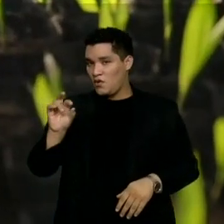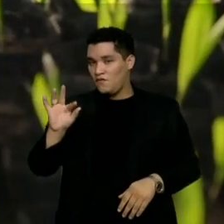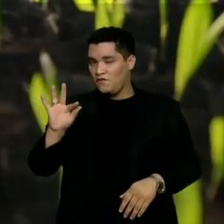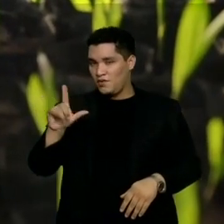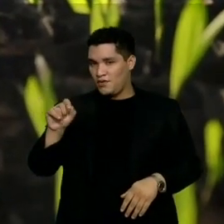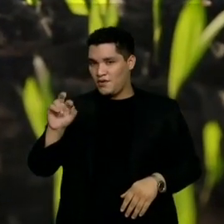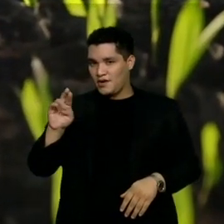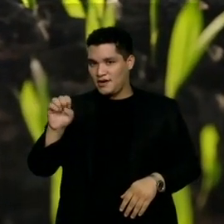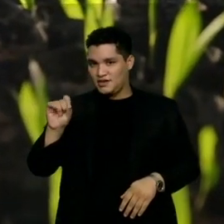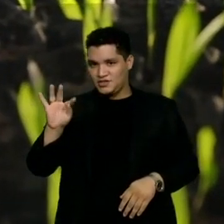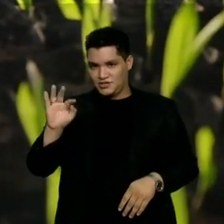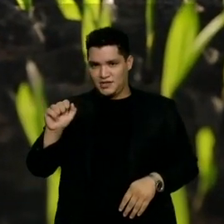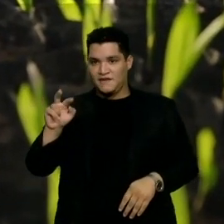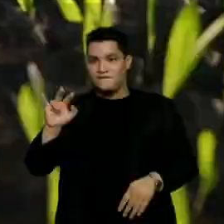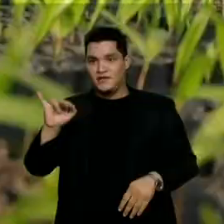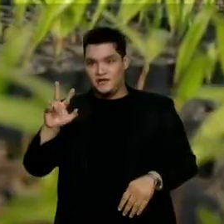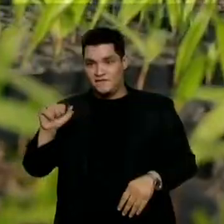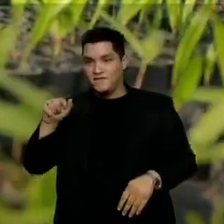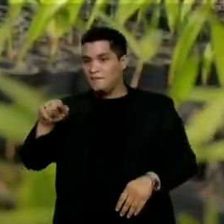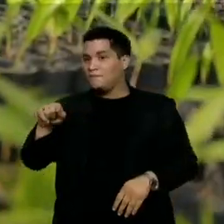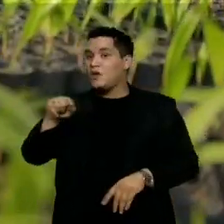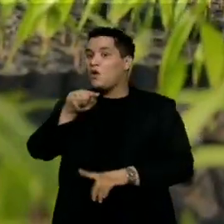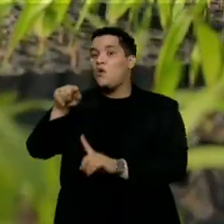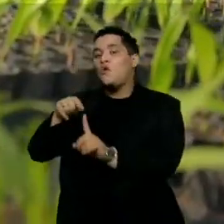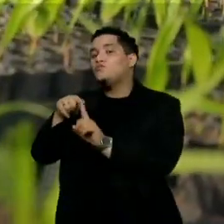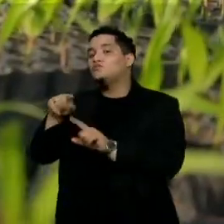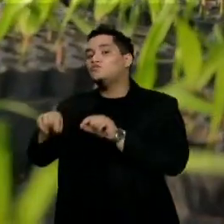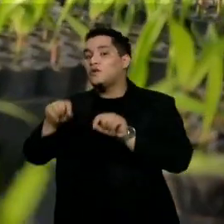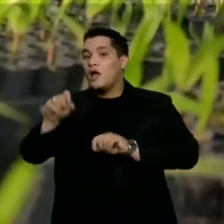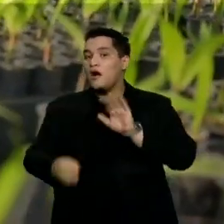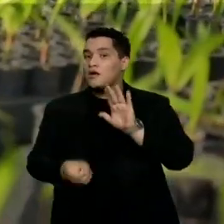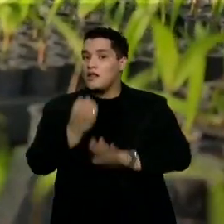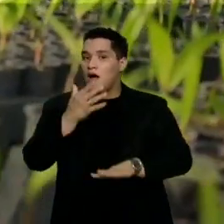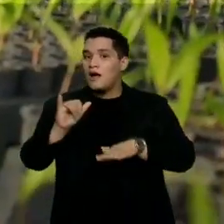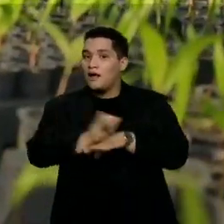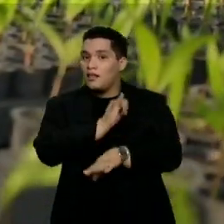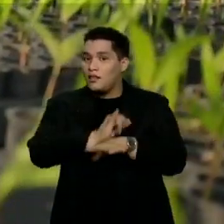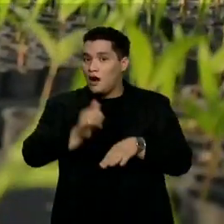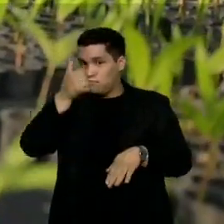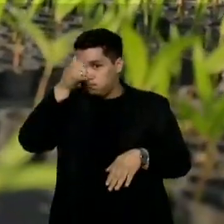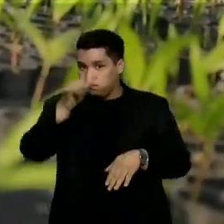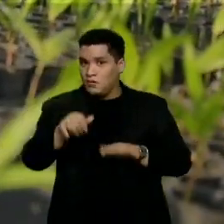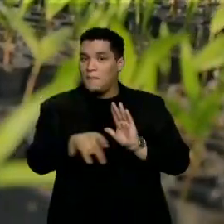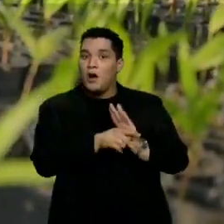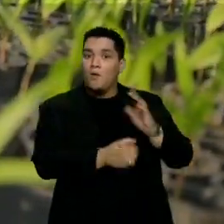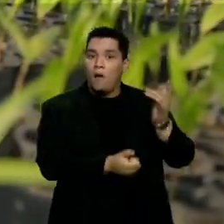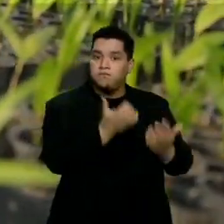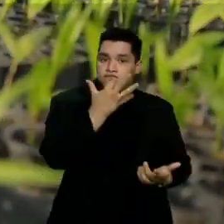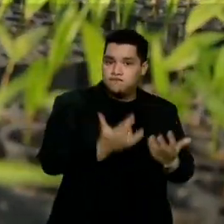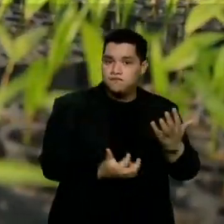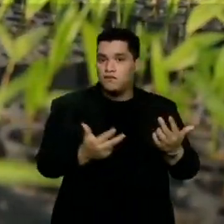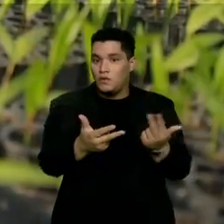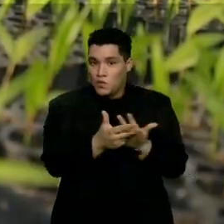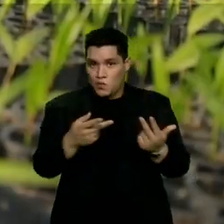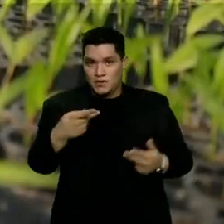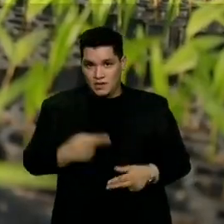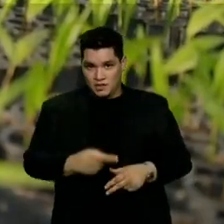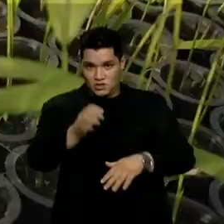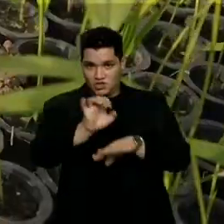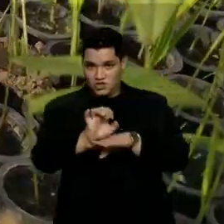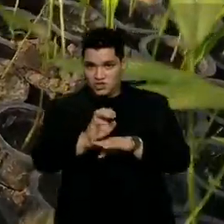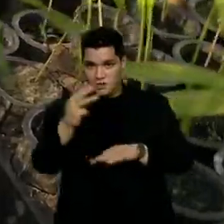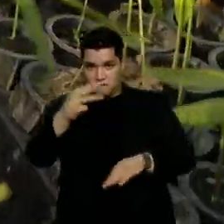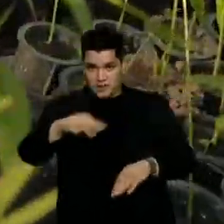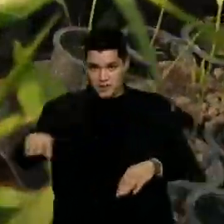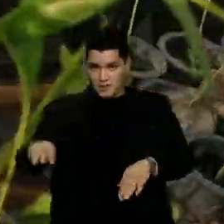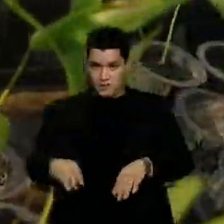de áreas degradadas prevenção e combate ao desmatamento queimadas e incêndios florestais com o proveito